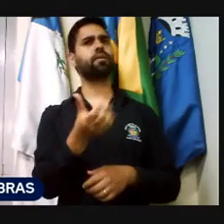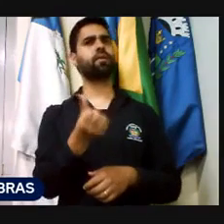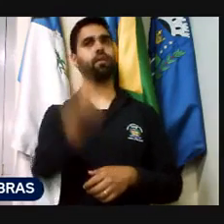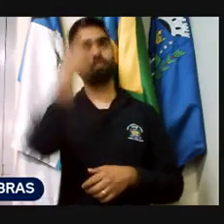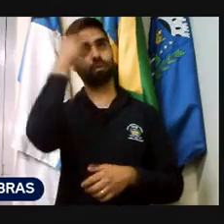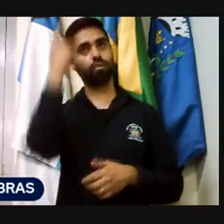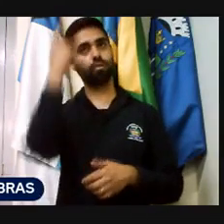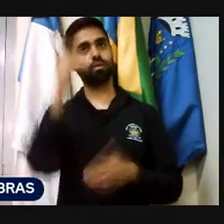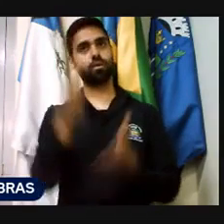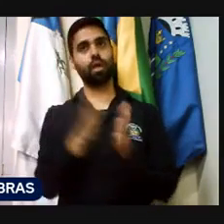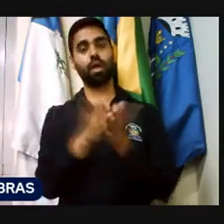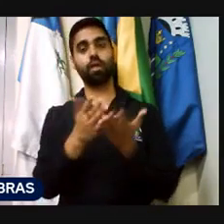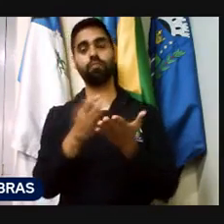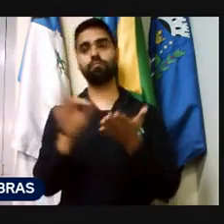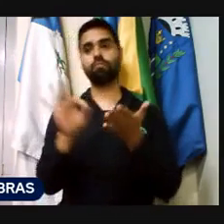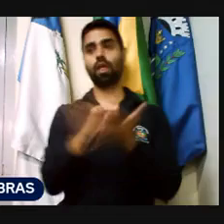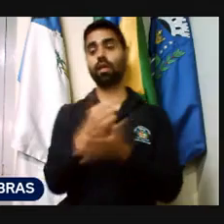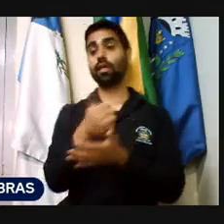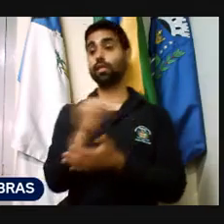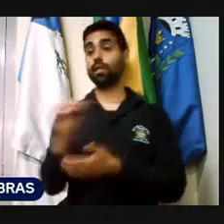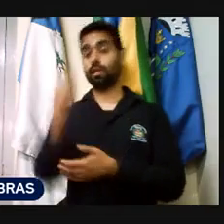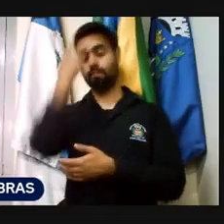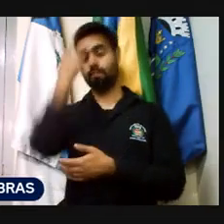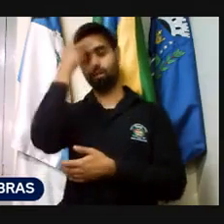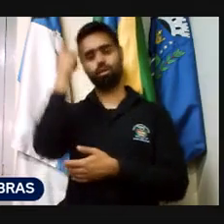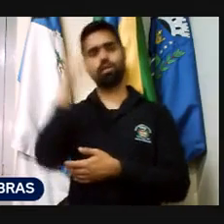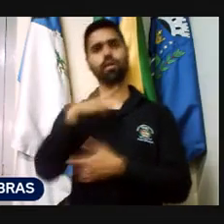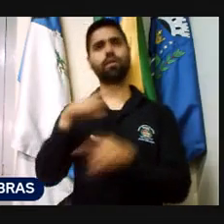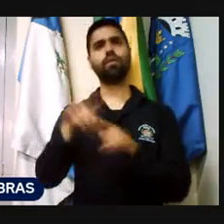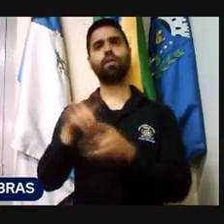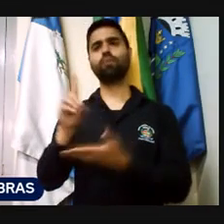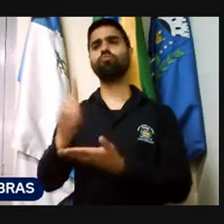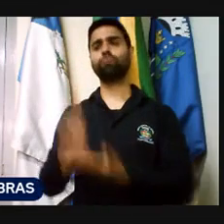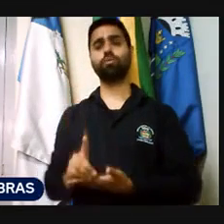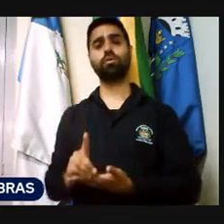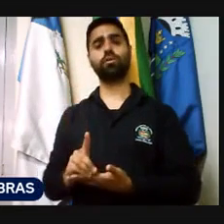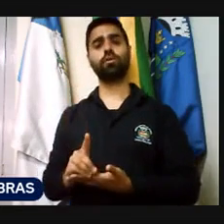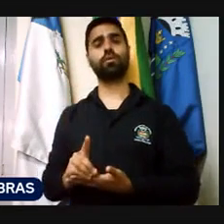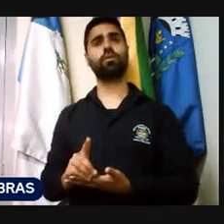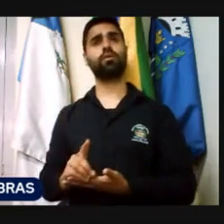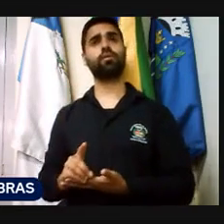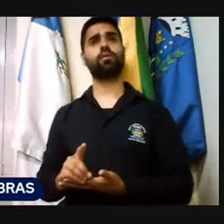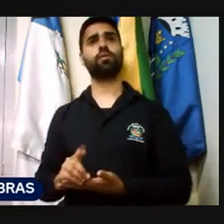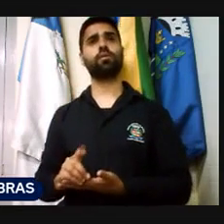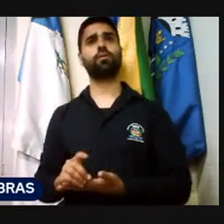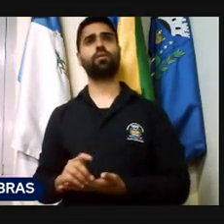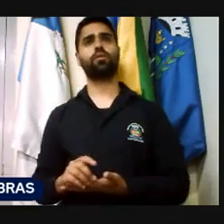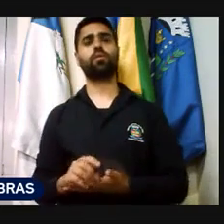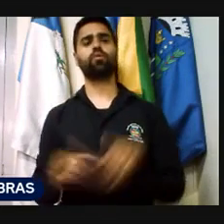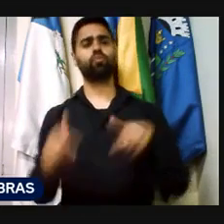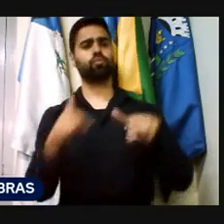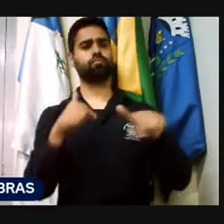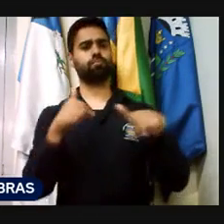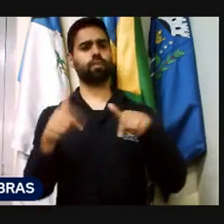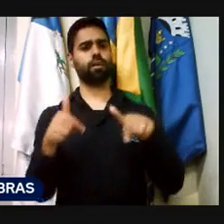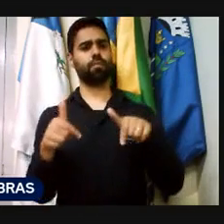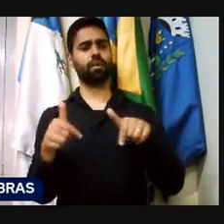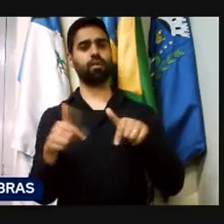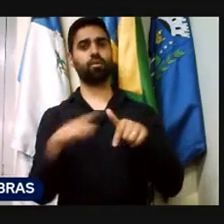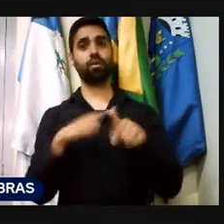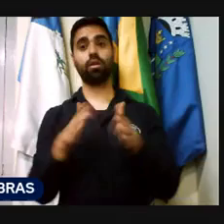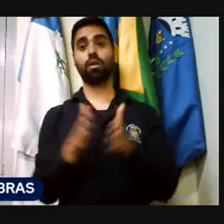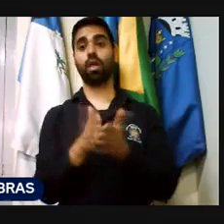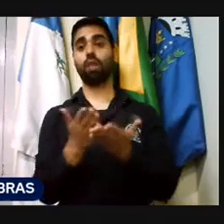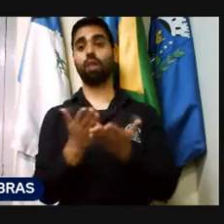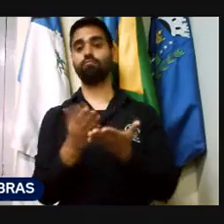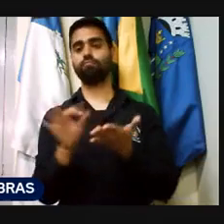carteira assinadas. Lá tem todos os direitos de um trabalhador de carteira